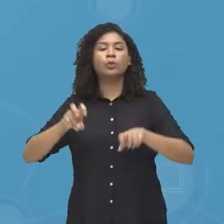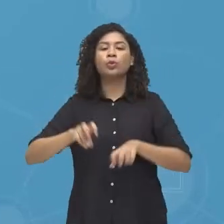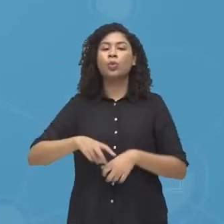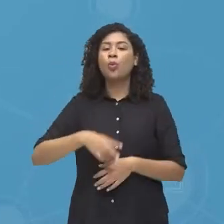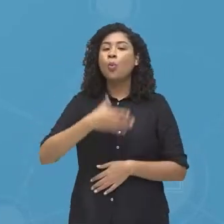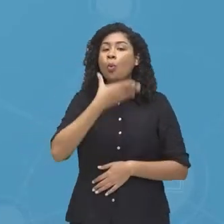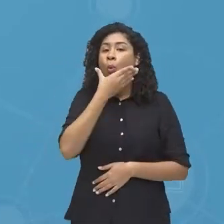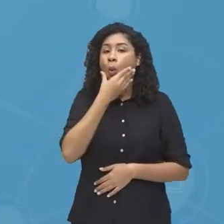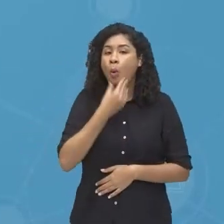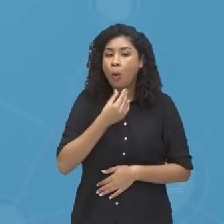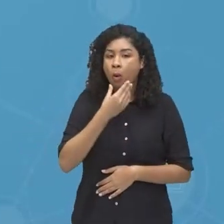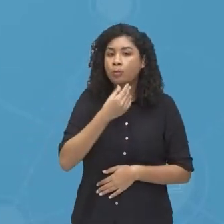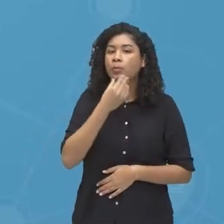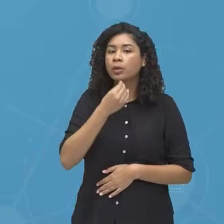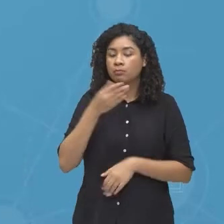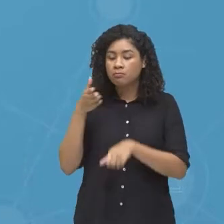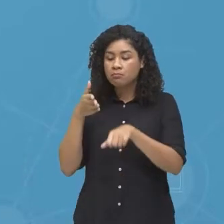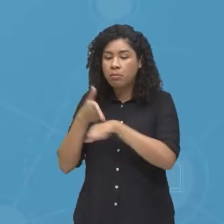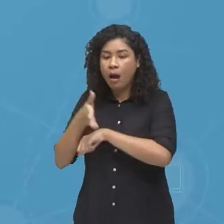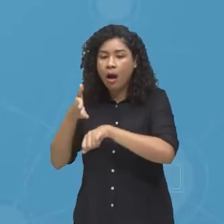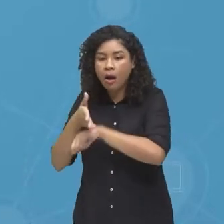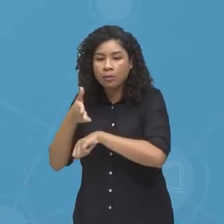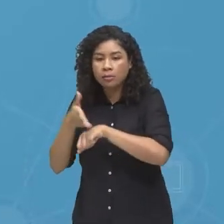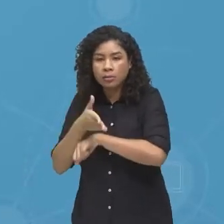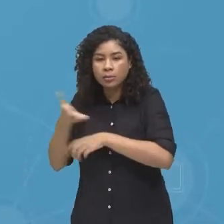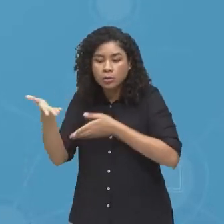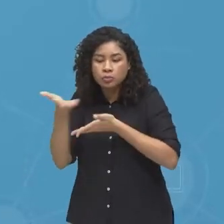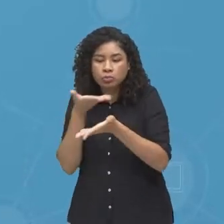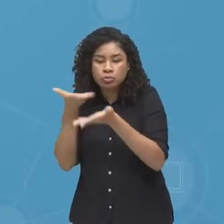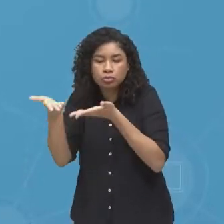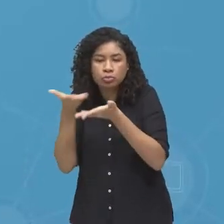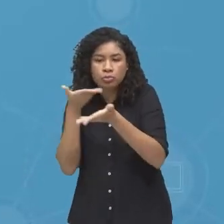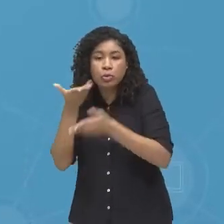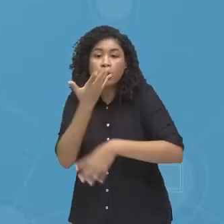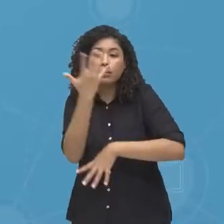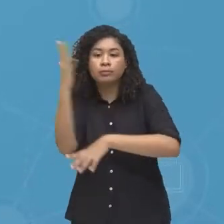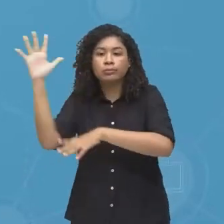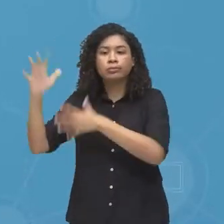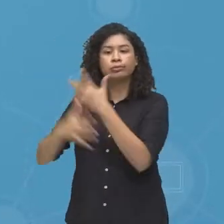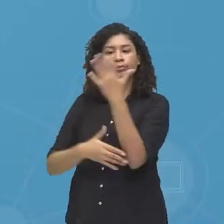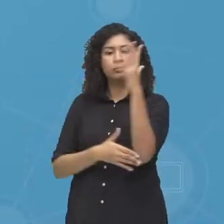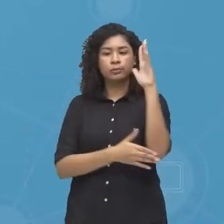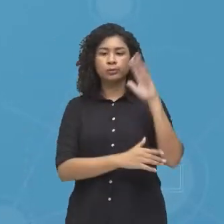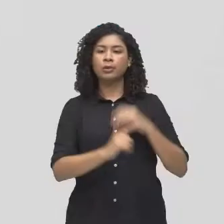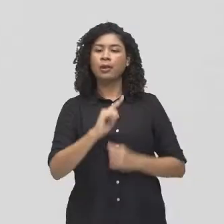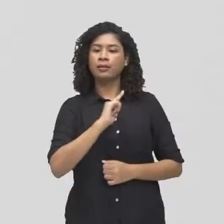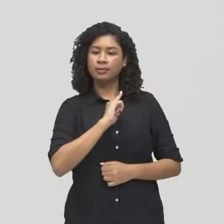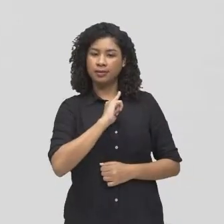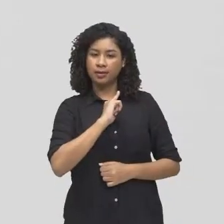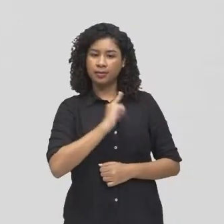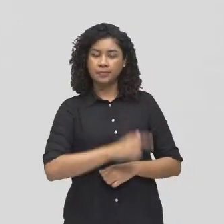é parte da natureza. Por outro lado, vamos com a outra ideia?